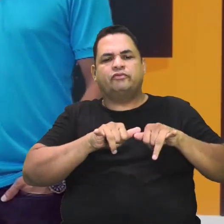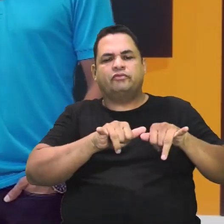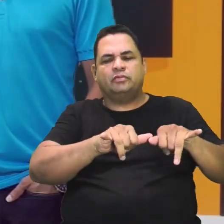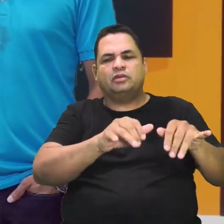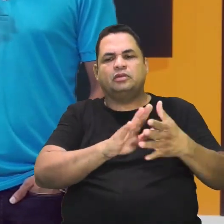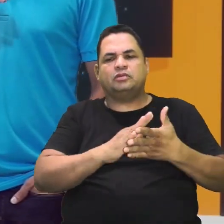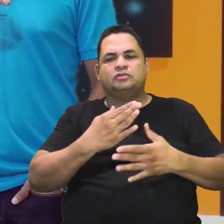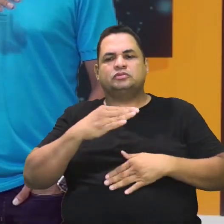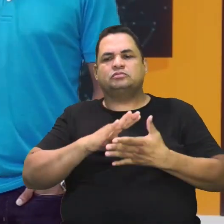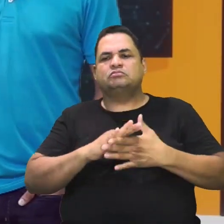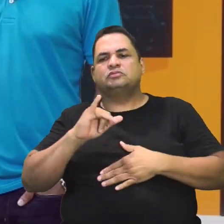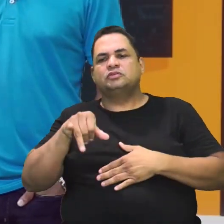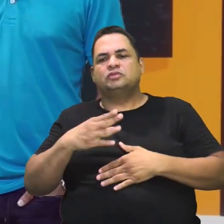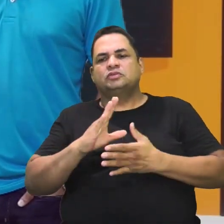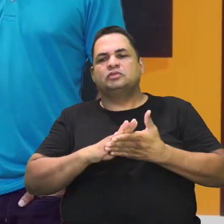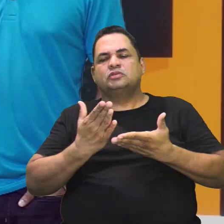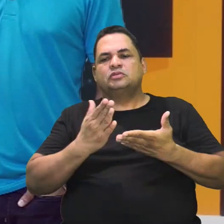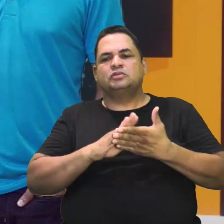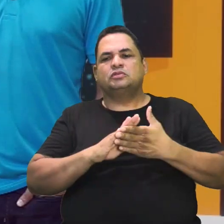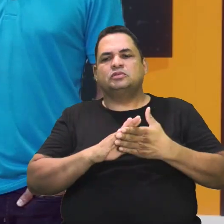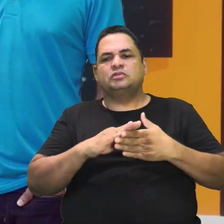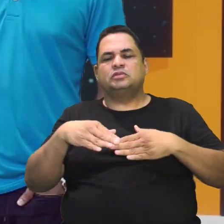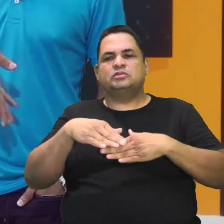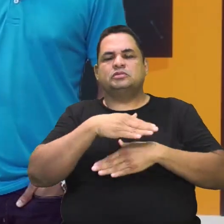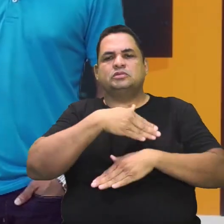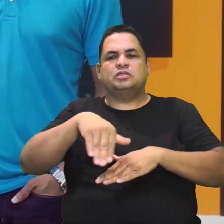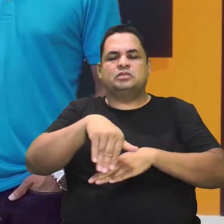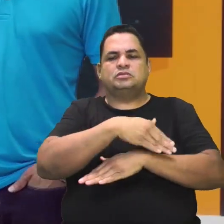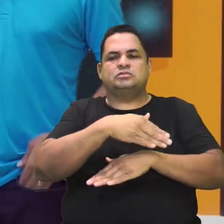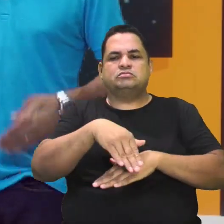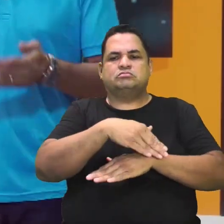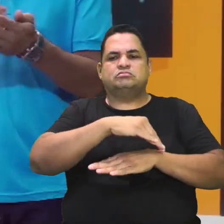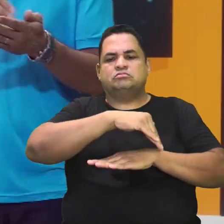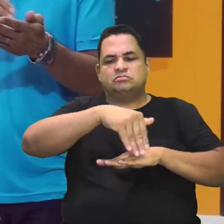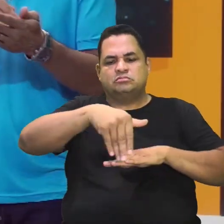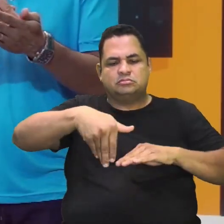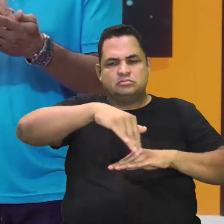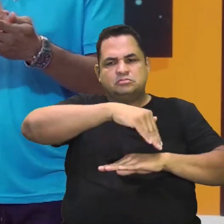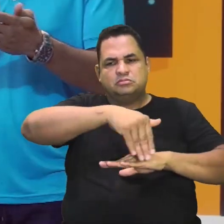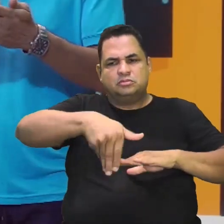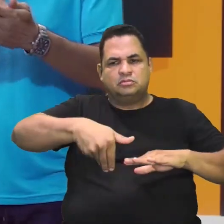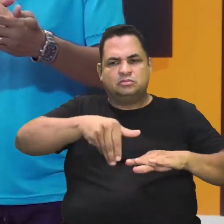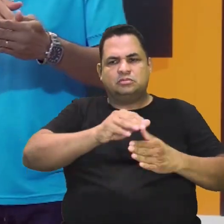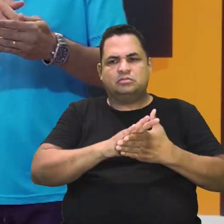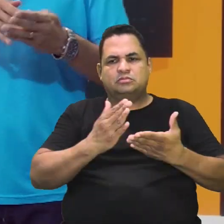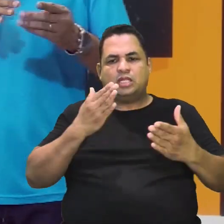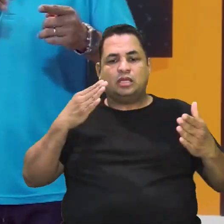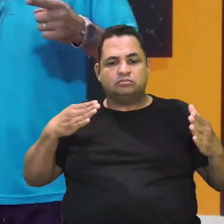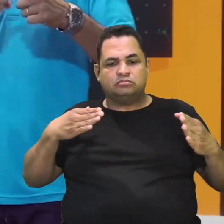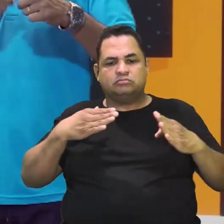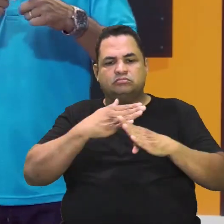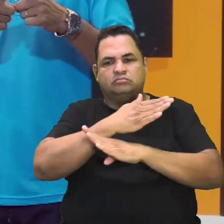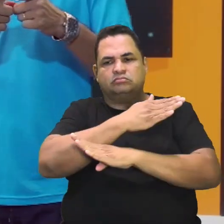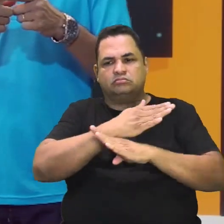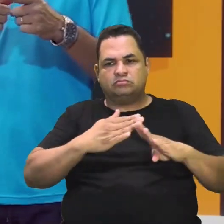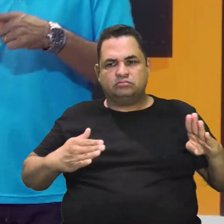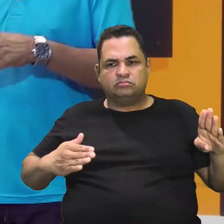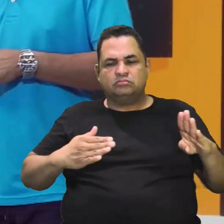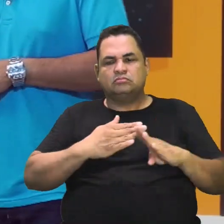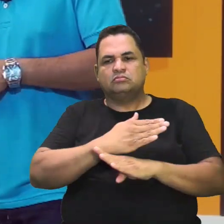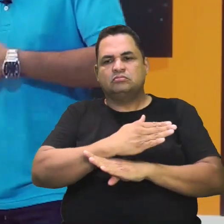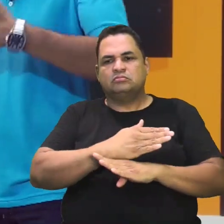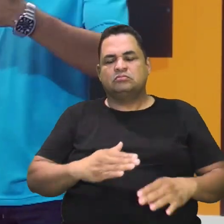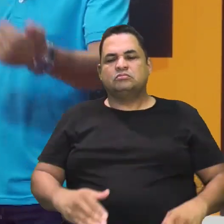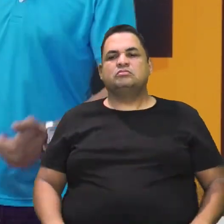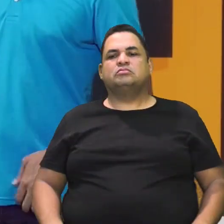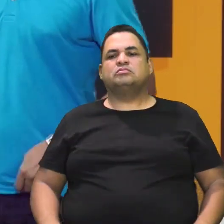fica? Fica na Avenida X, na esquina com a Avenida Y. Essa esquina é no cruzamento, ou seja, ali é a interseção entre